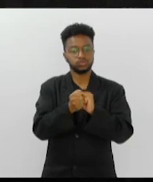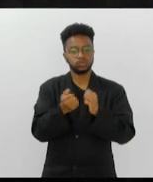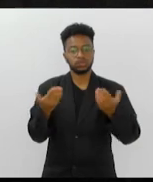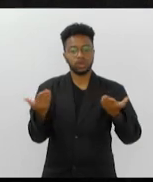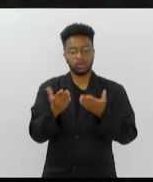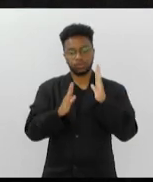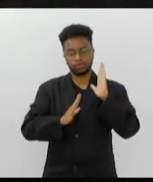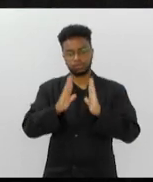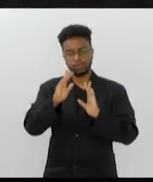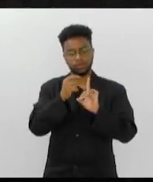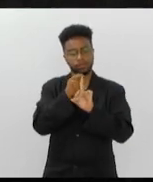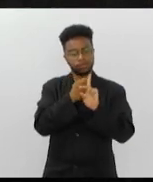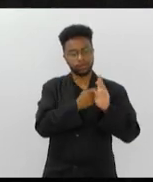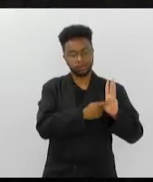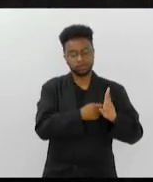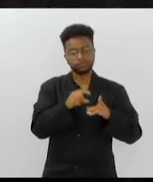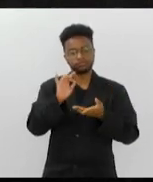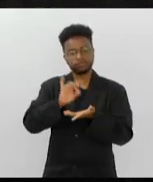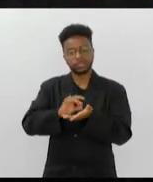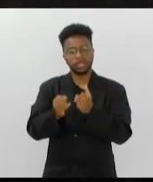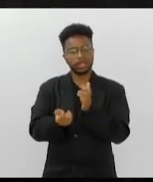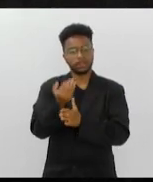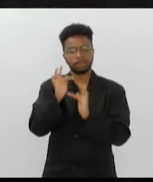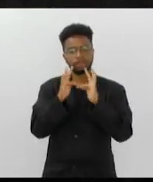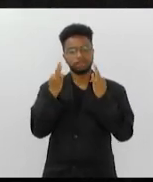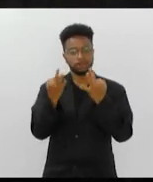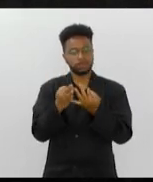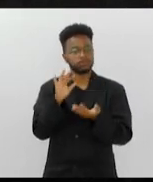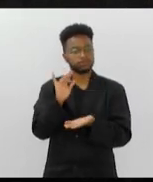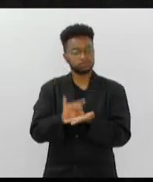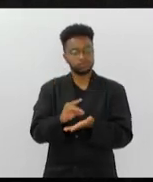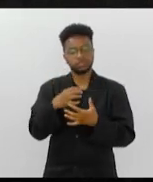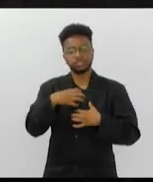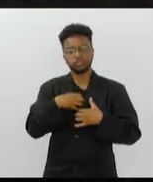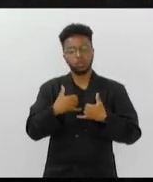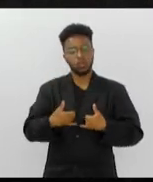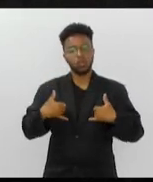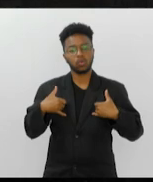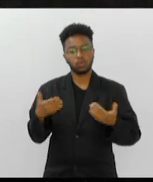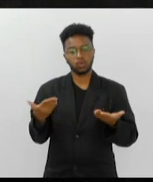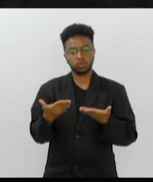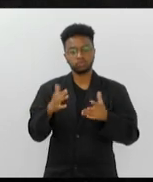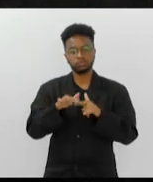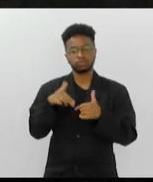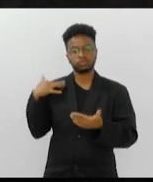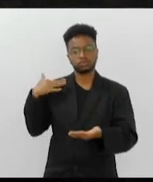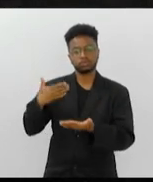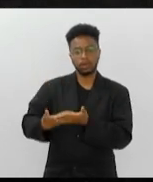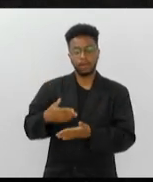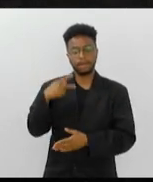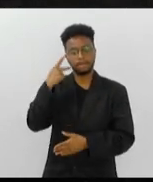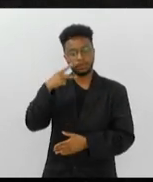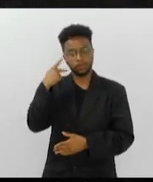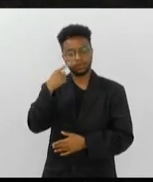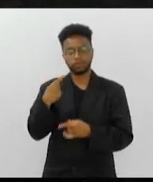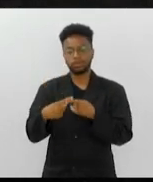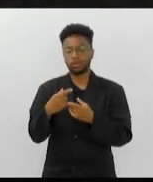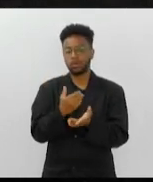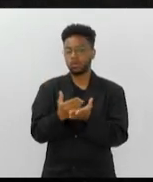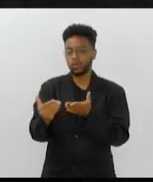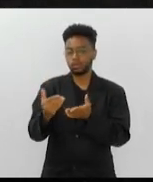últimos meses, criando uma verdadeira família. Eu me sinto muito honrado hoje da minha trajetória política, que começou